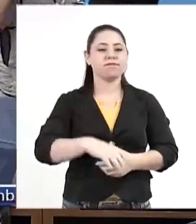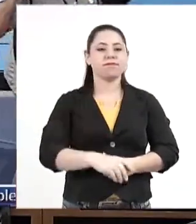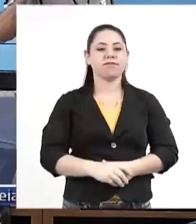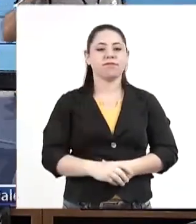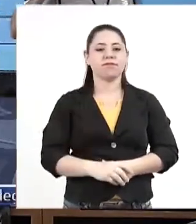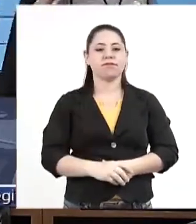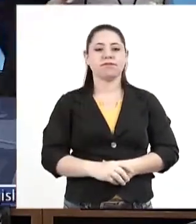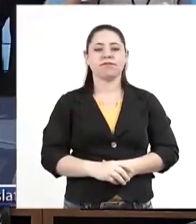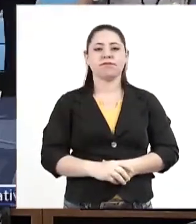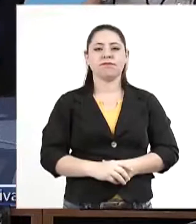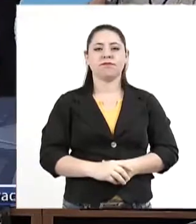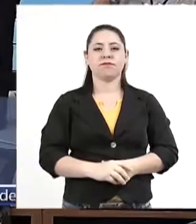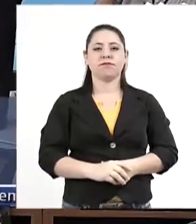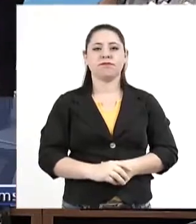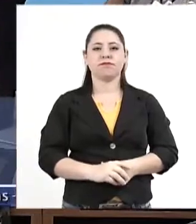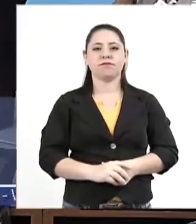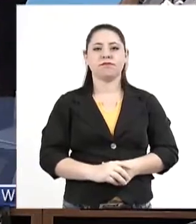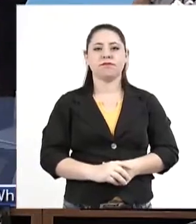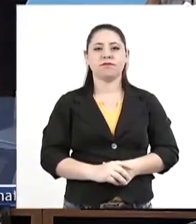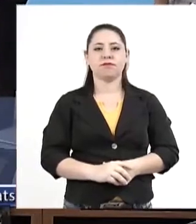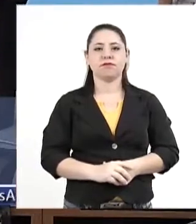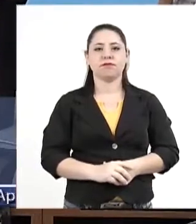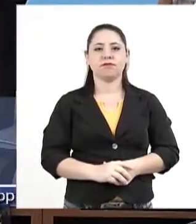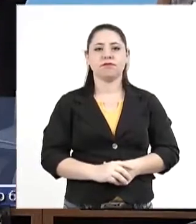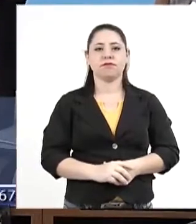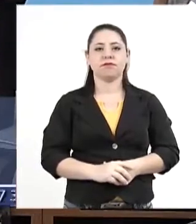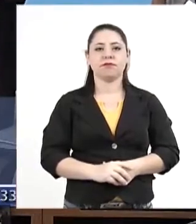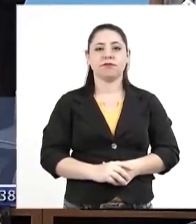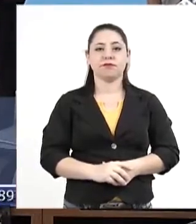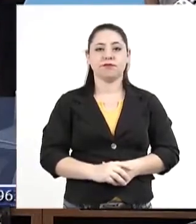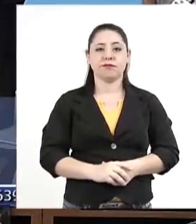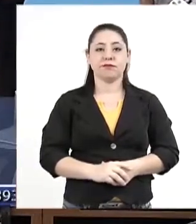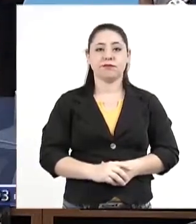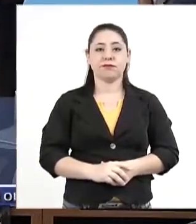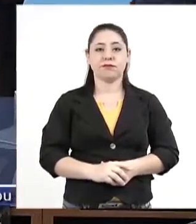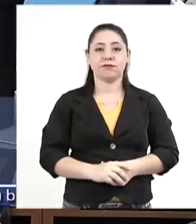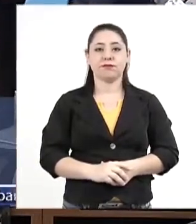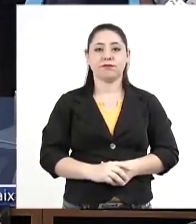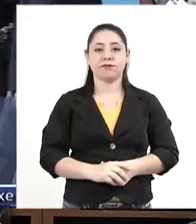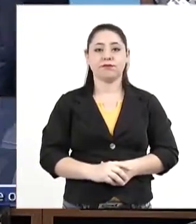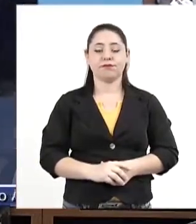Vaz.